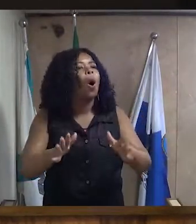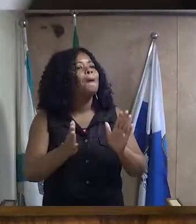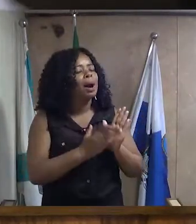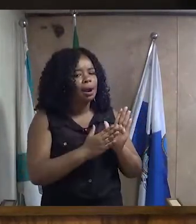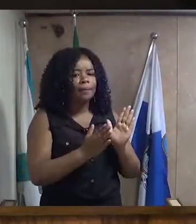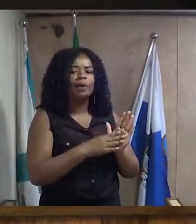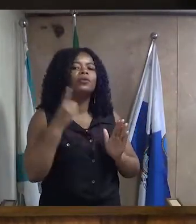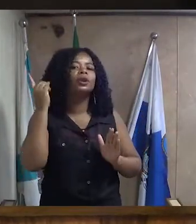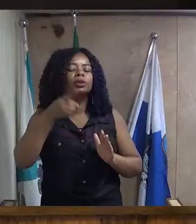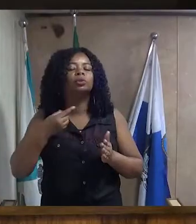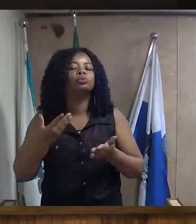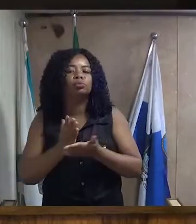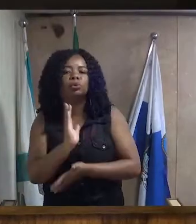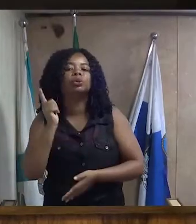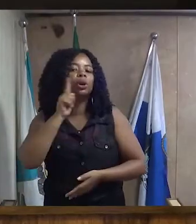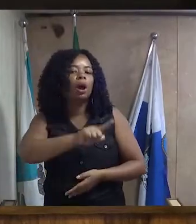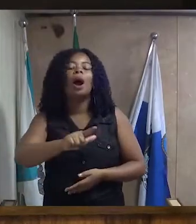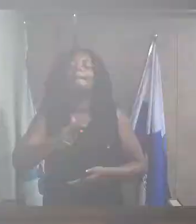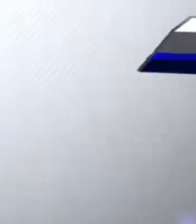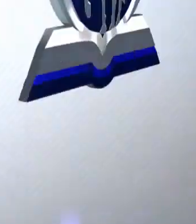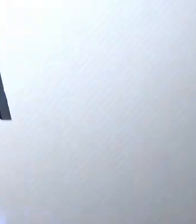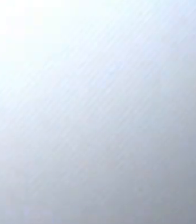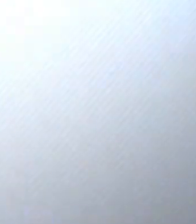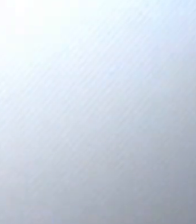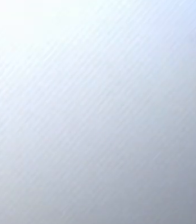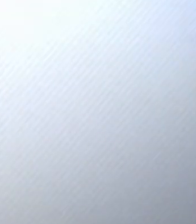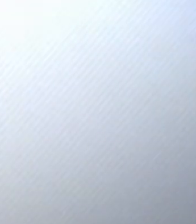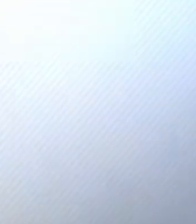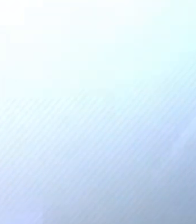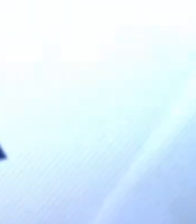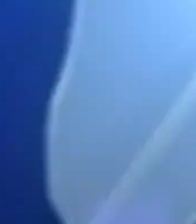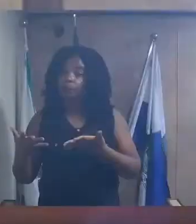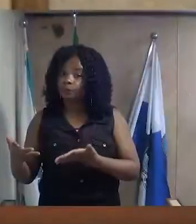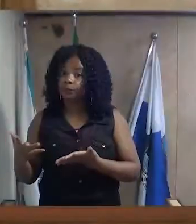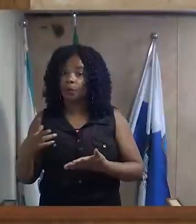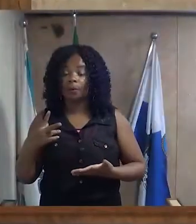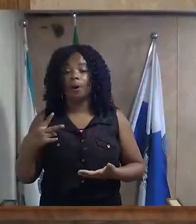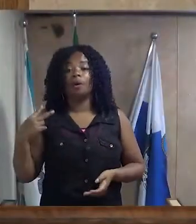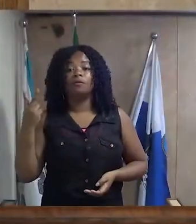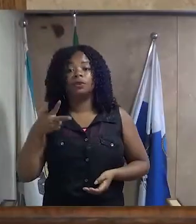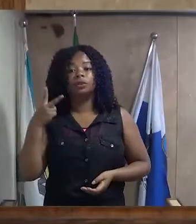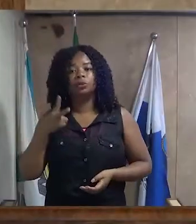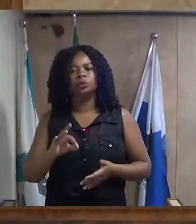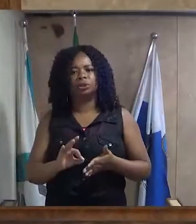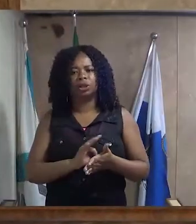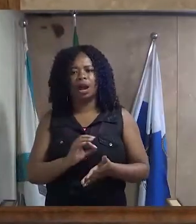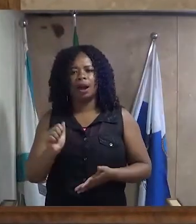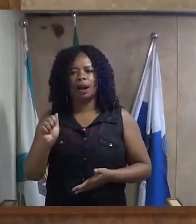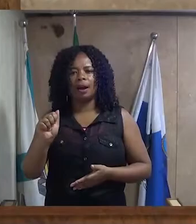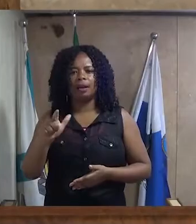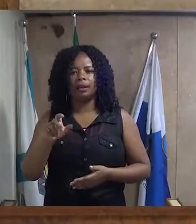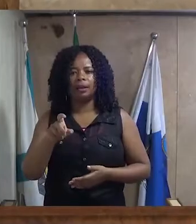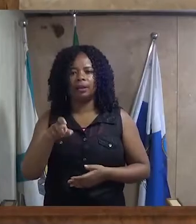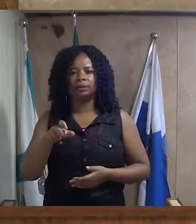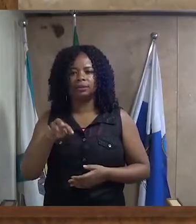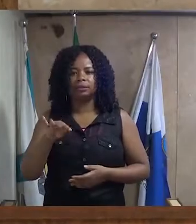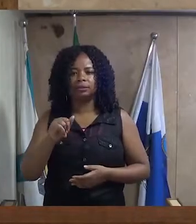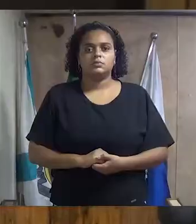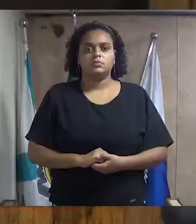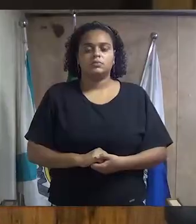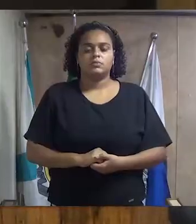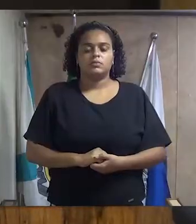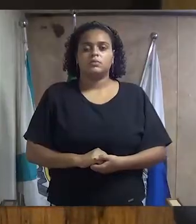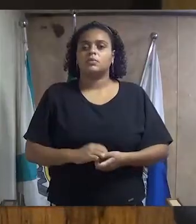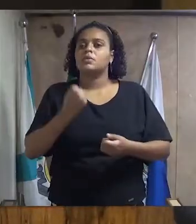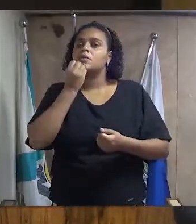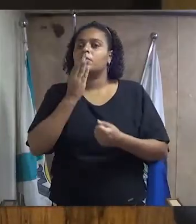vereadores eleitos. Parabéns a todos. Muito obrigado. Vindo o próximo vereador inscrito, Alex do Tax.